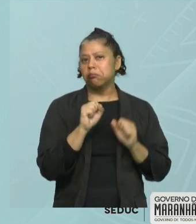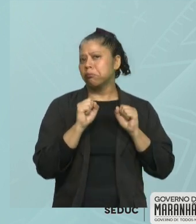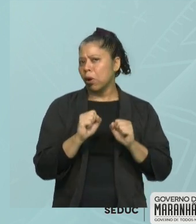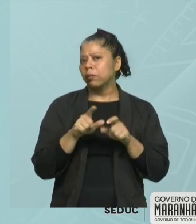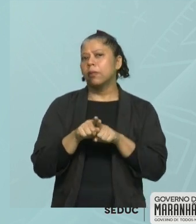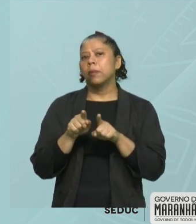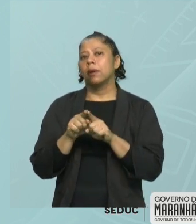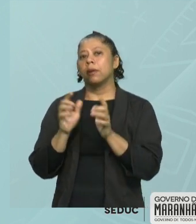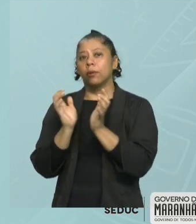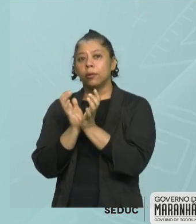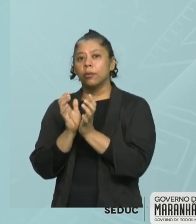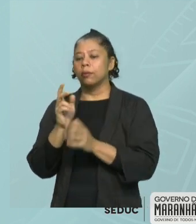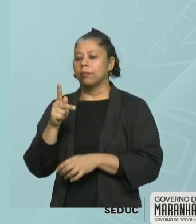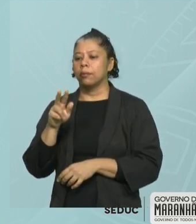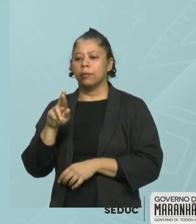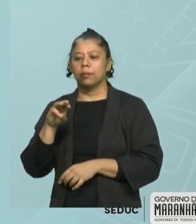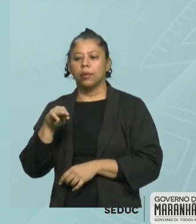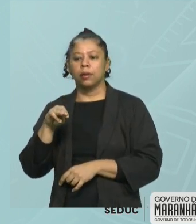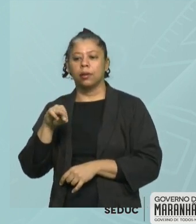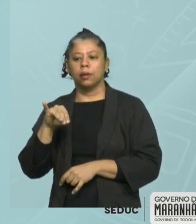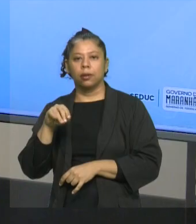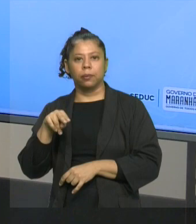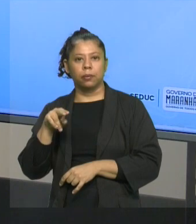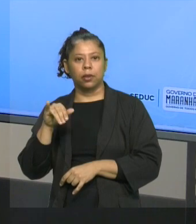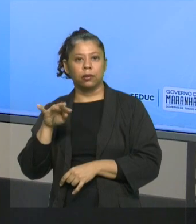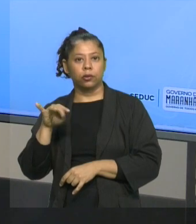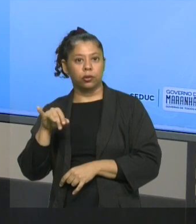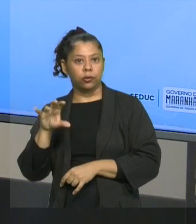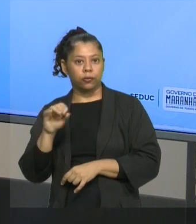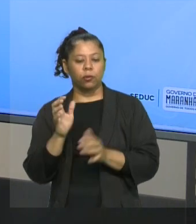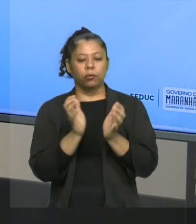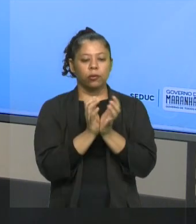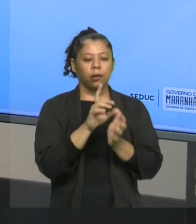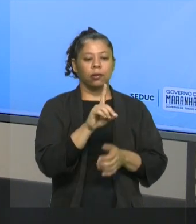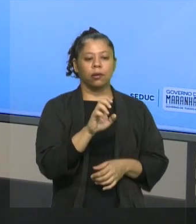ou abstrato e coletivo.